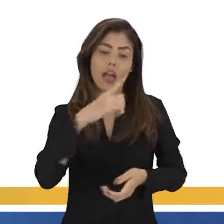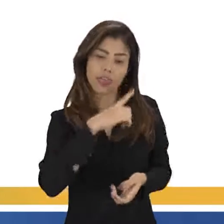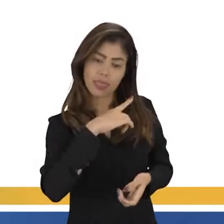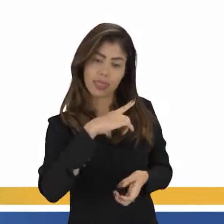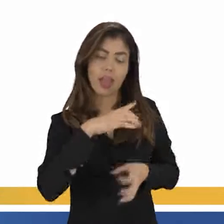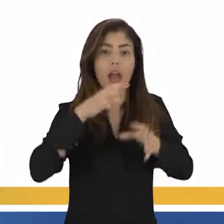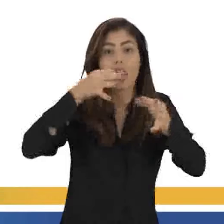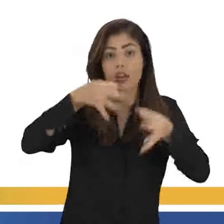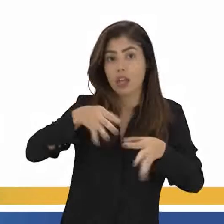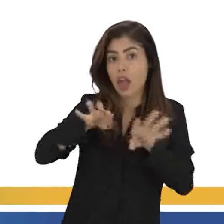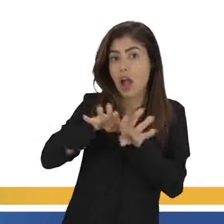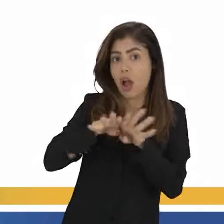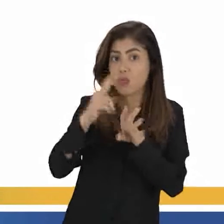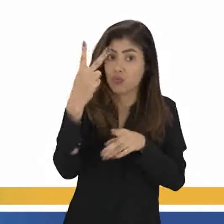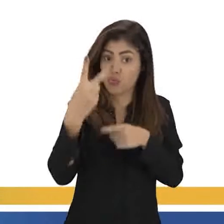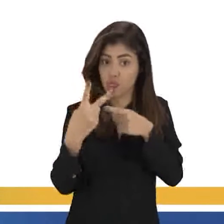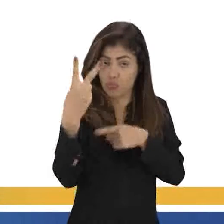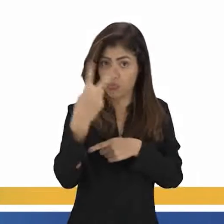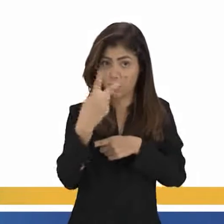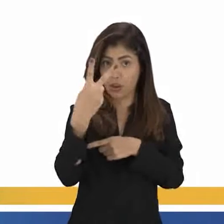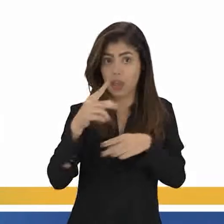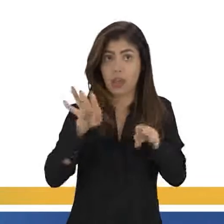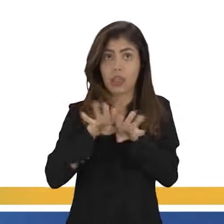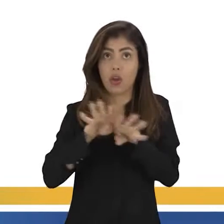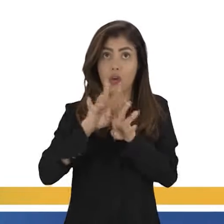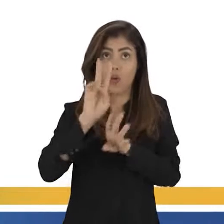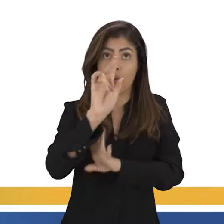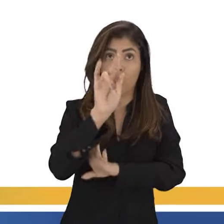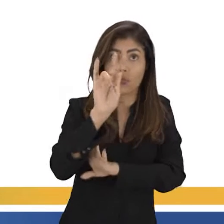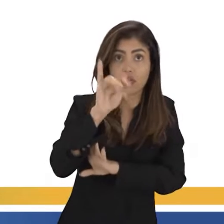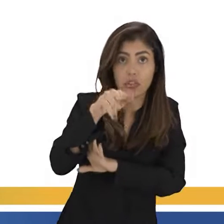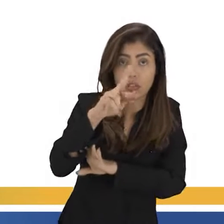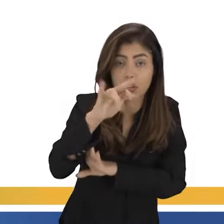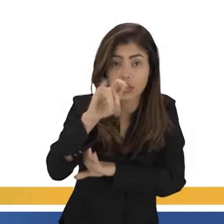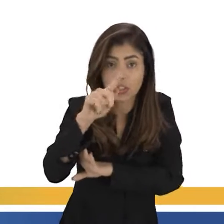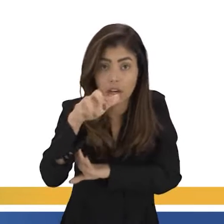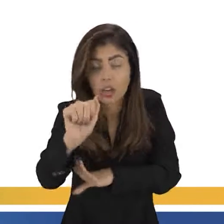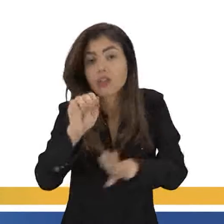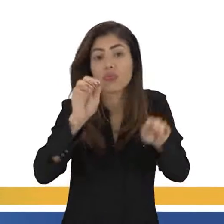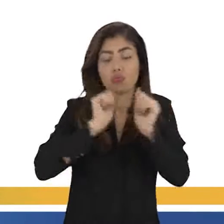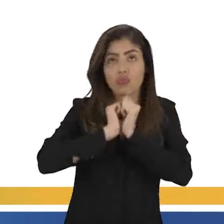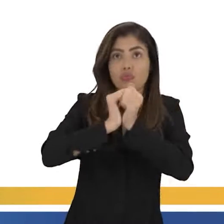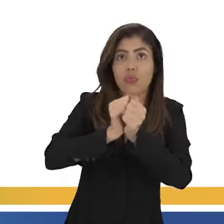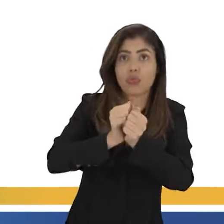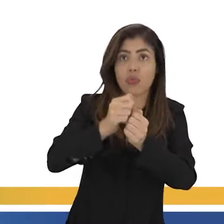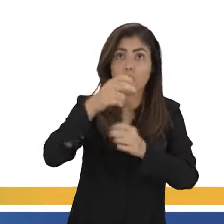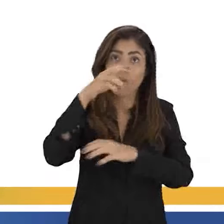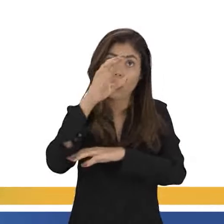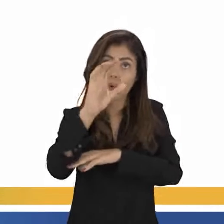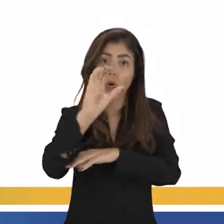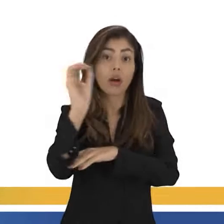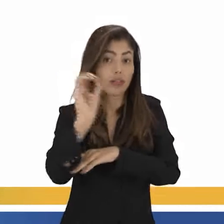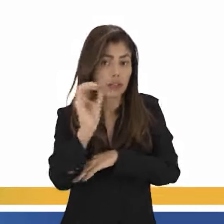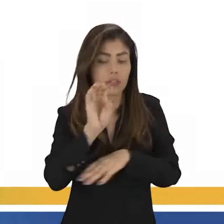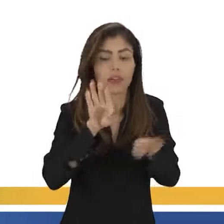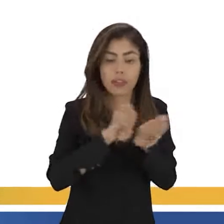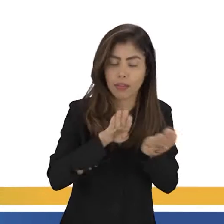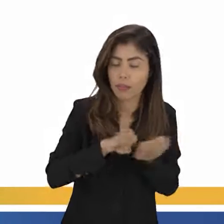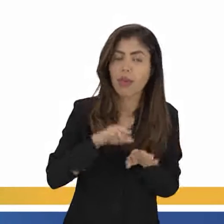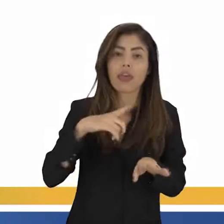2 elementos, tanto o nitrogênio como o oxigênio, eles fazem parte do ciclo,